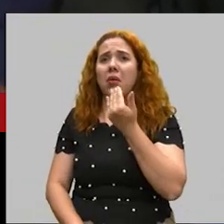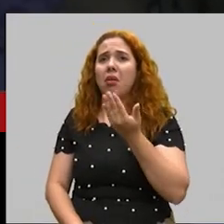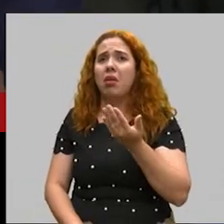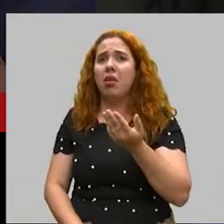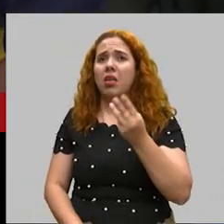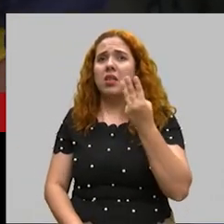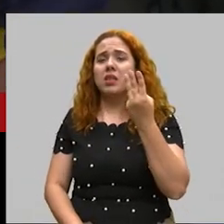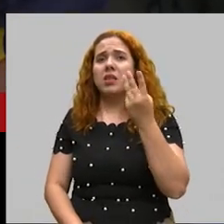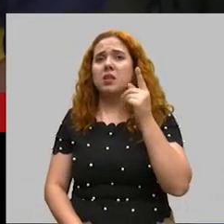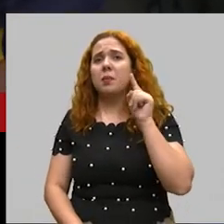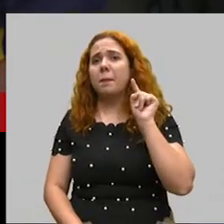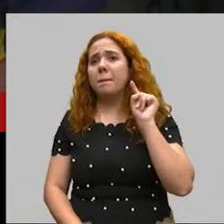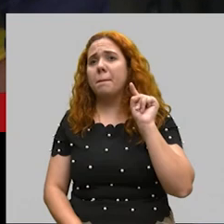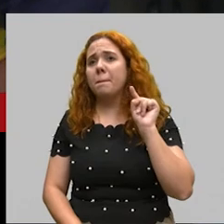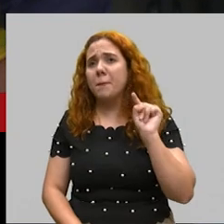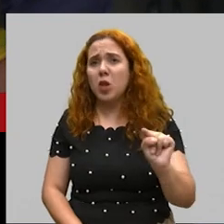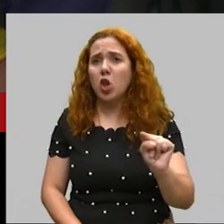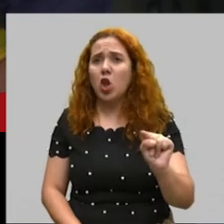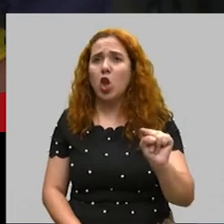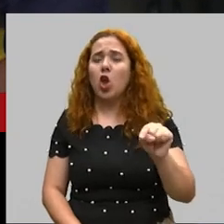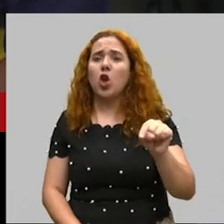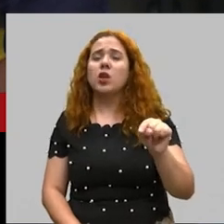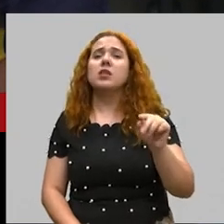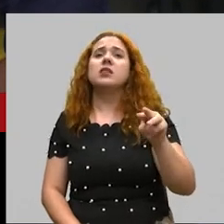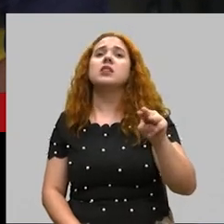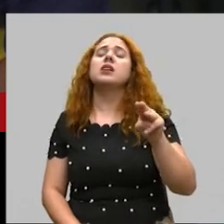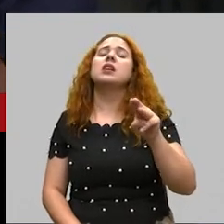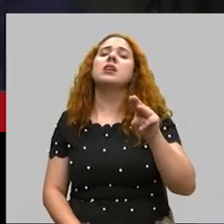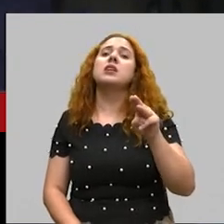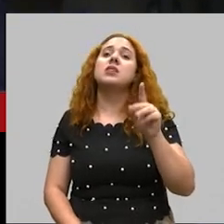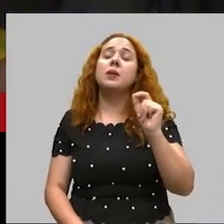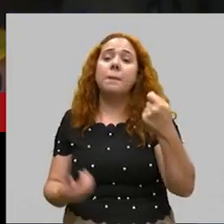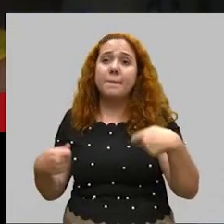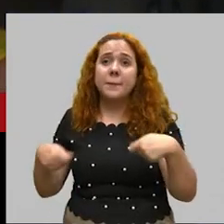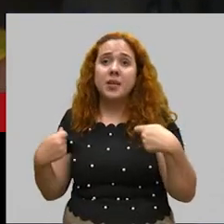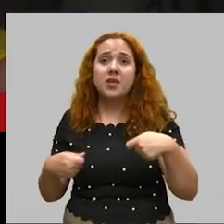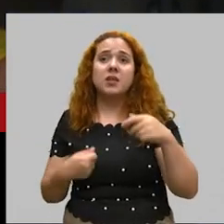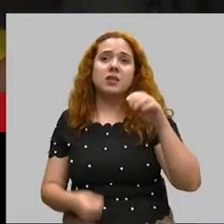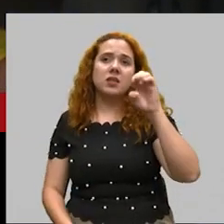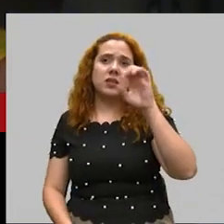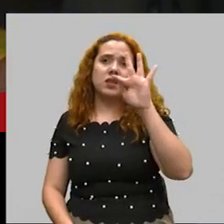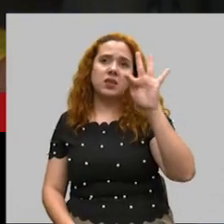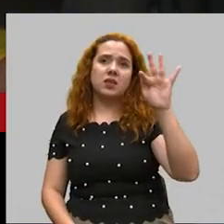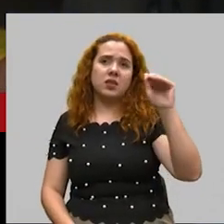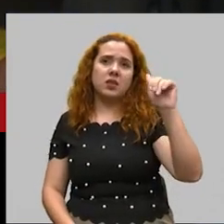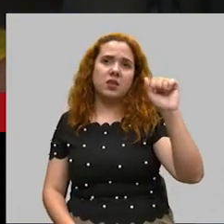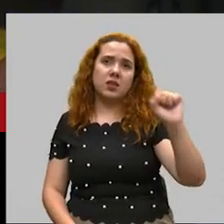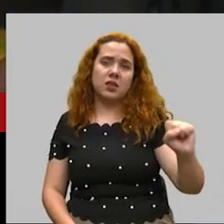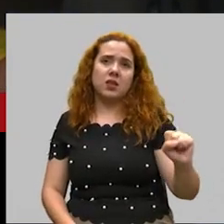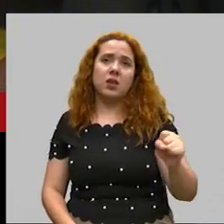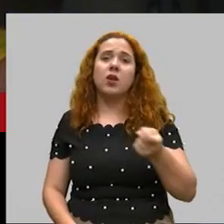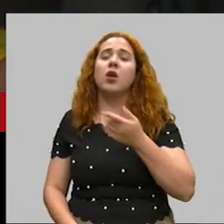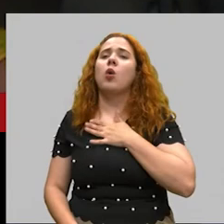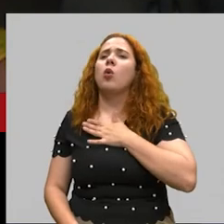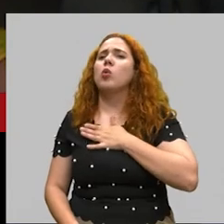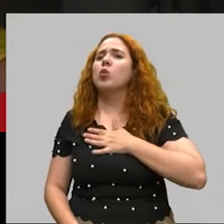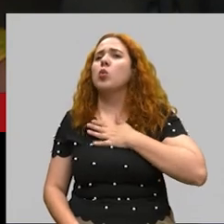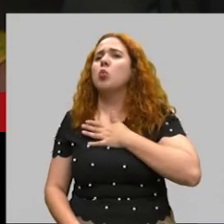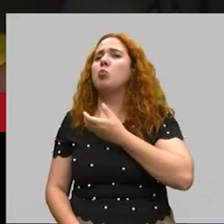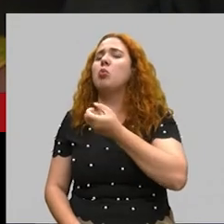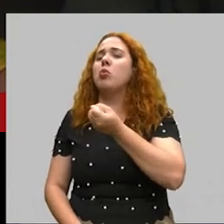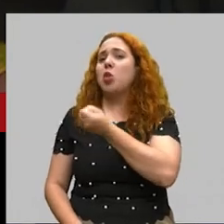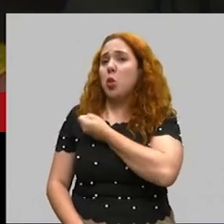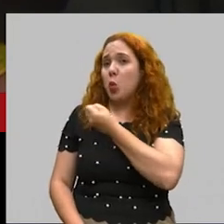milhões deais é o valor que as efas precisa a efas hoje eu gosto de números porque aí não fica a